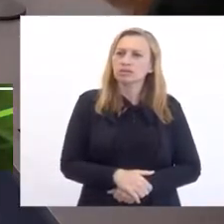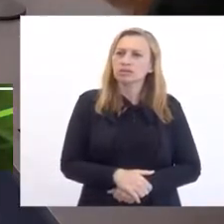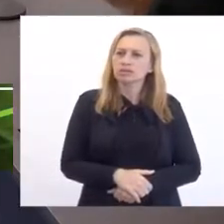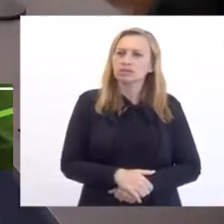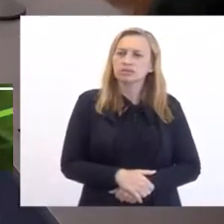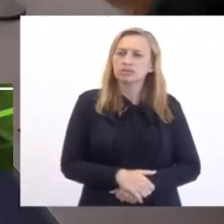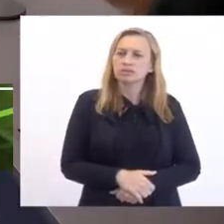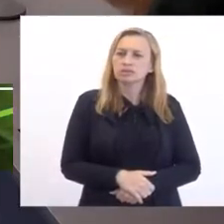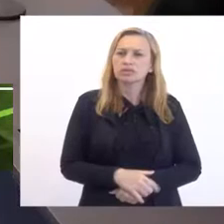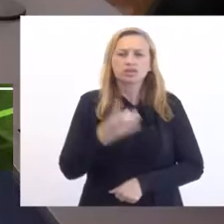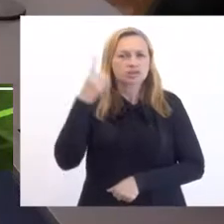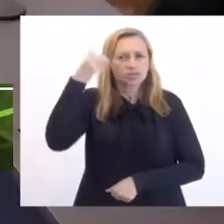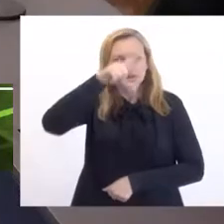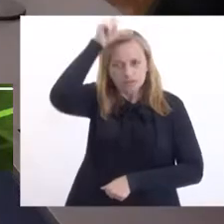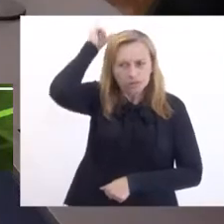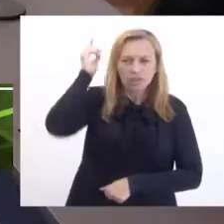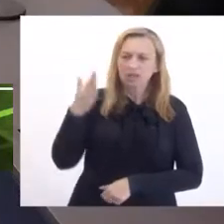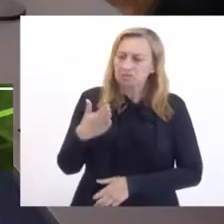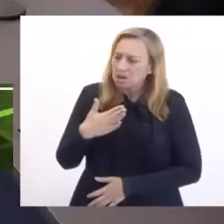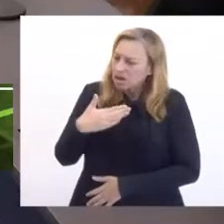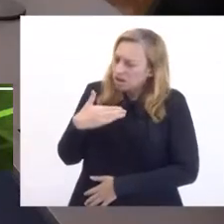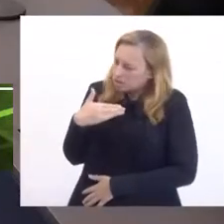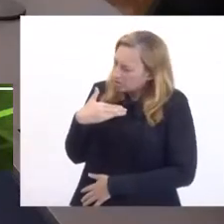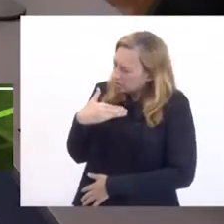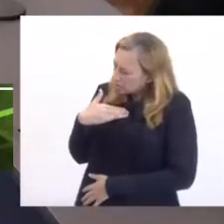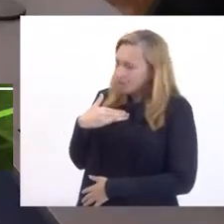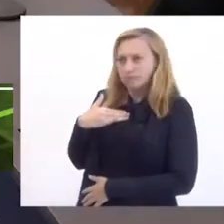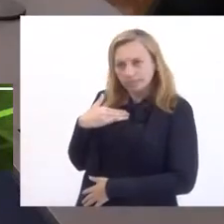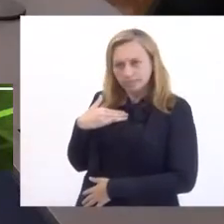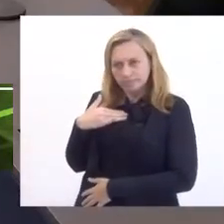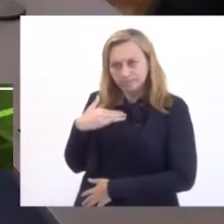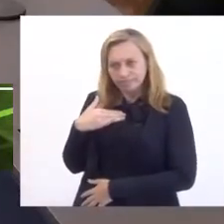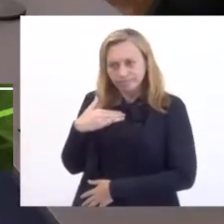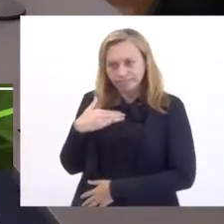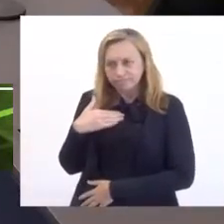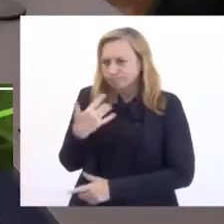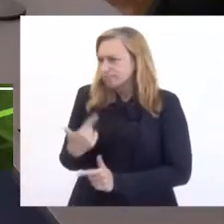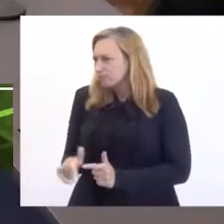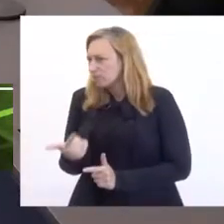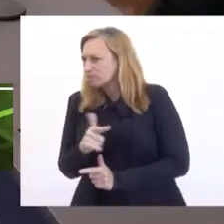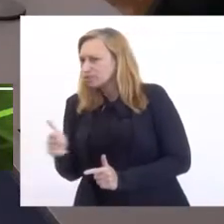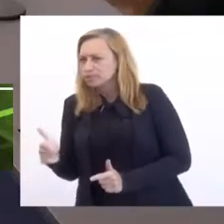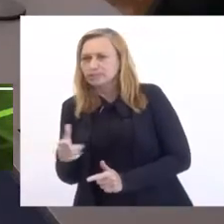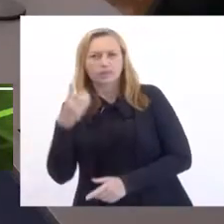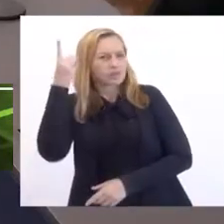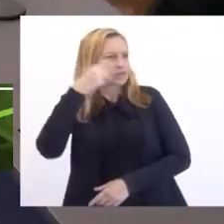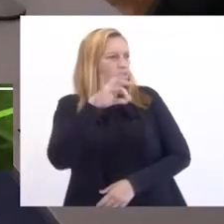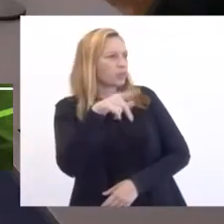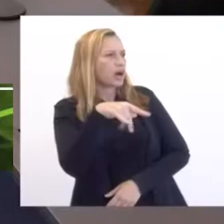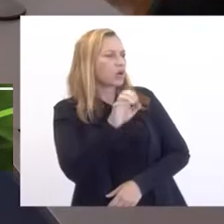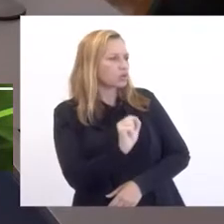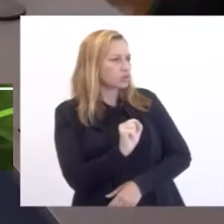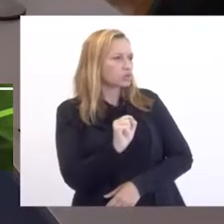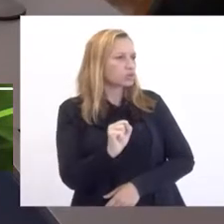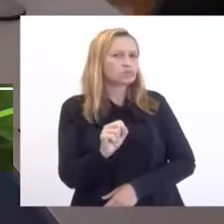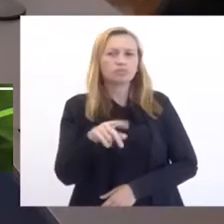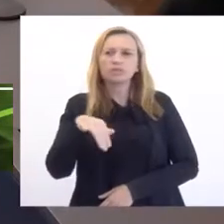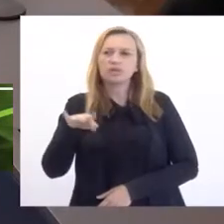O que o senhor acha, deputado Luiz? Da minha parte, senhor presidente, não há problema nenhum. Deputado Marcos Miller.